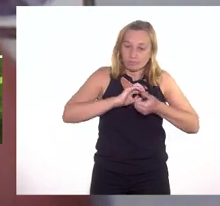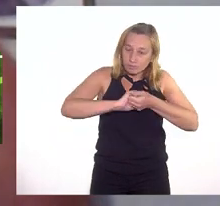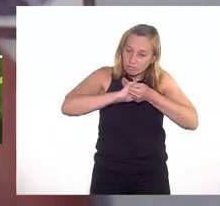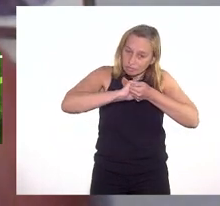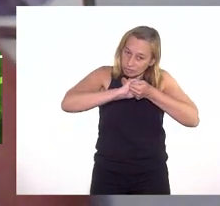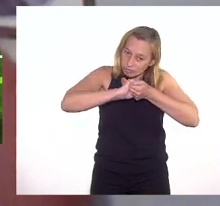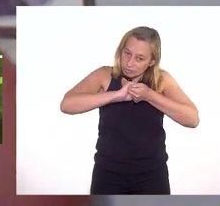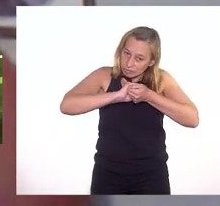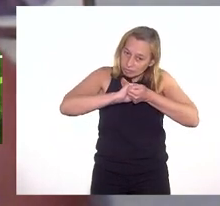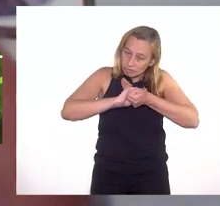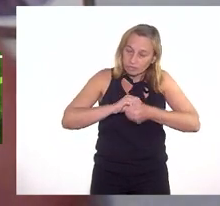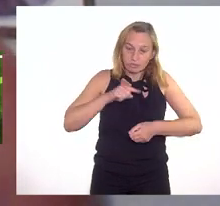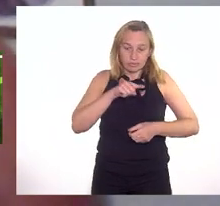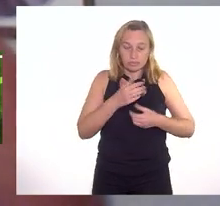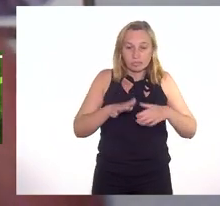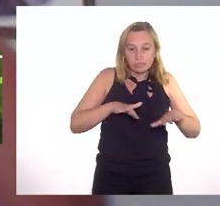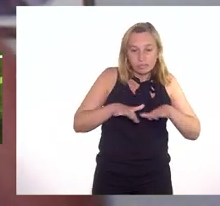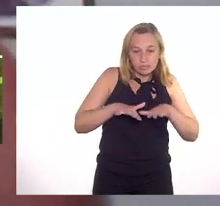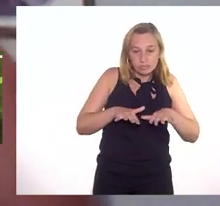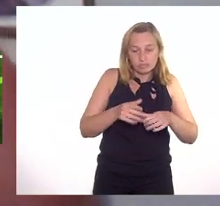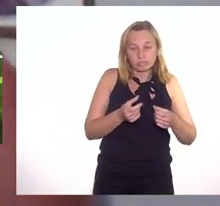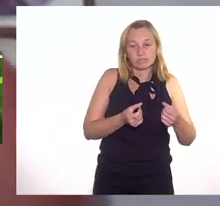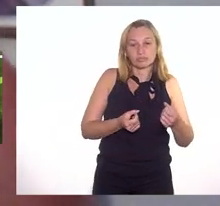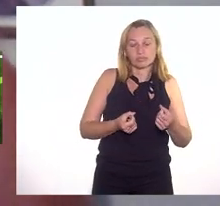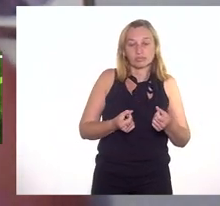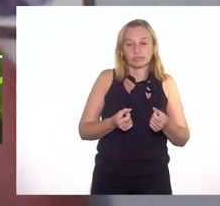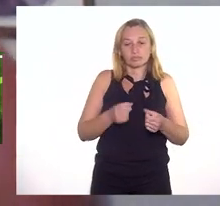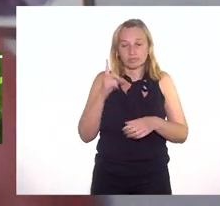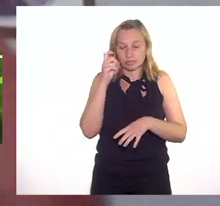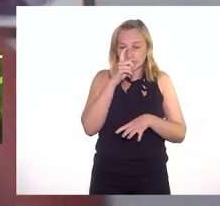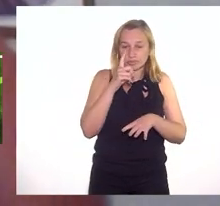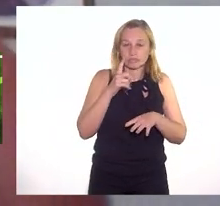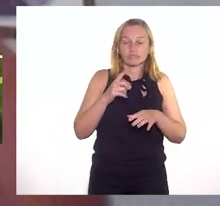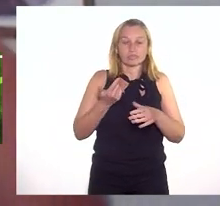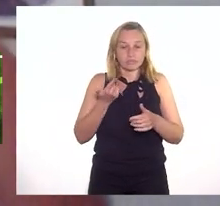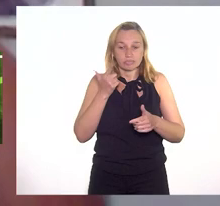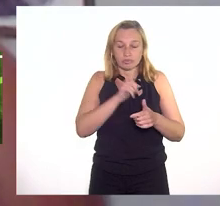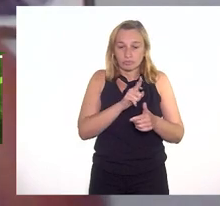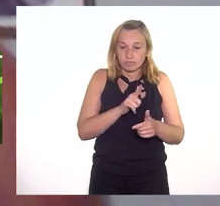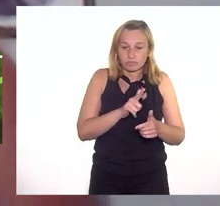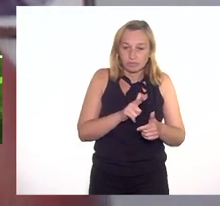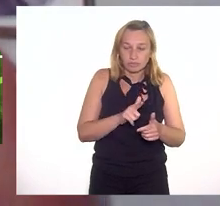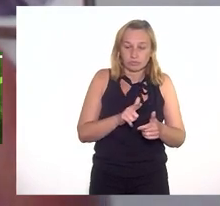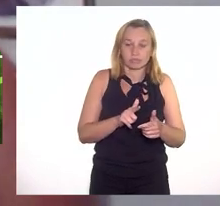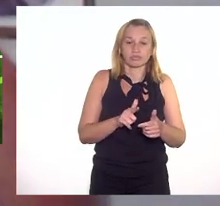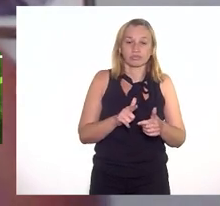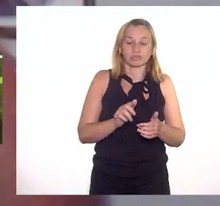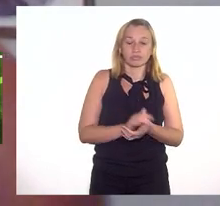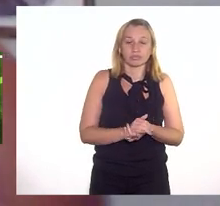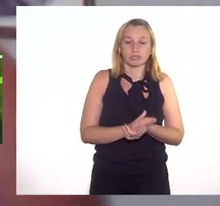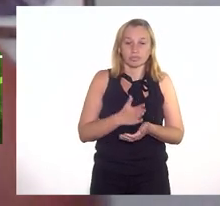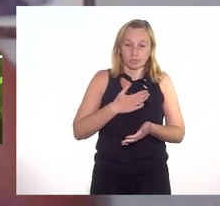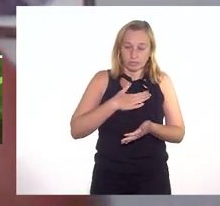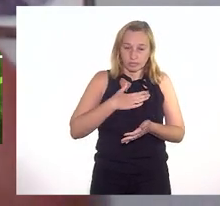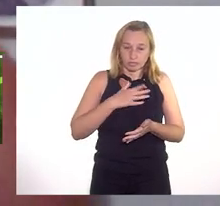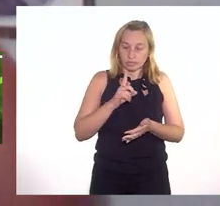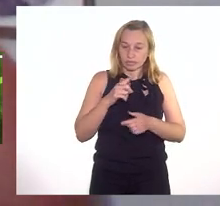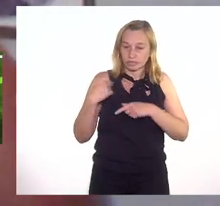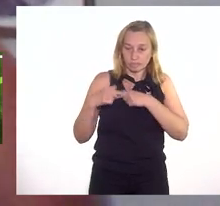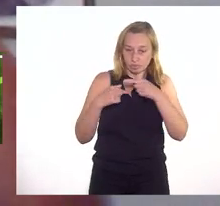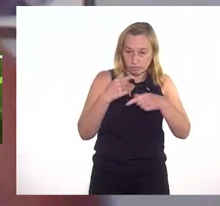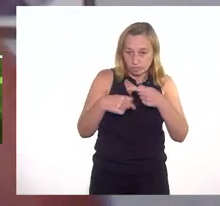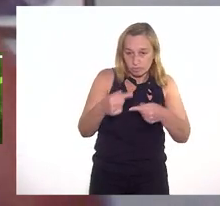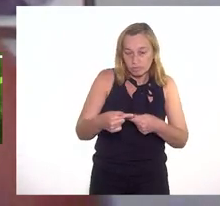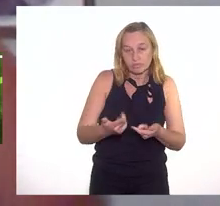dadas para que esse movimento raro ganhe força, para que todos sejam atingidos. No meu caso, não é genético,